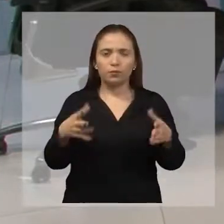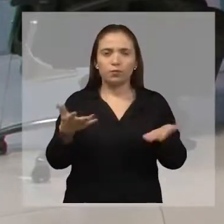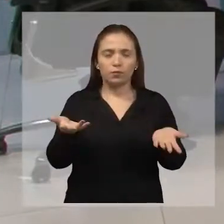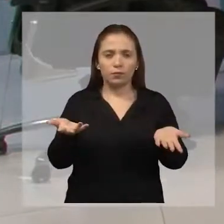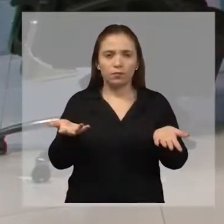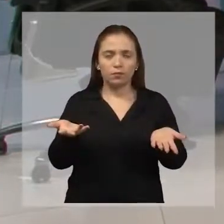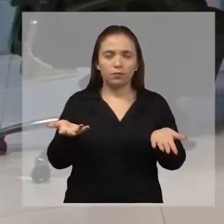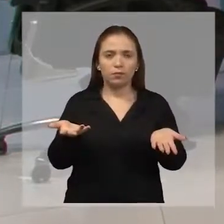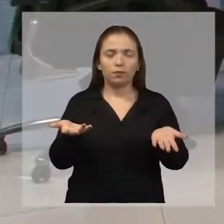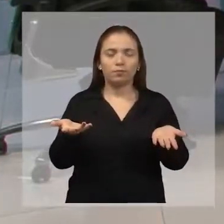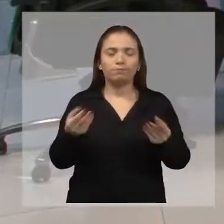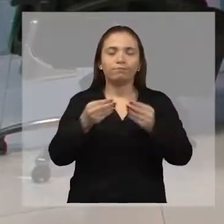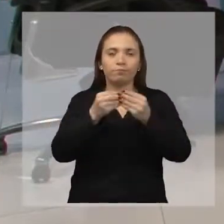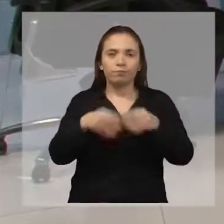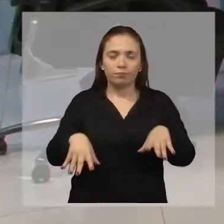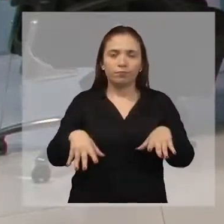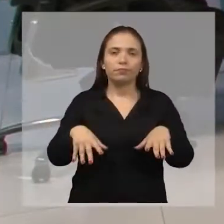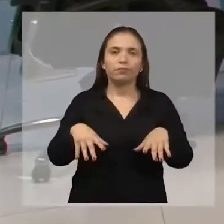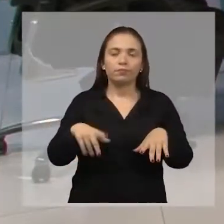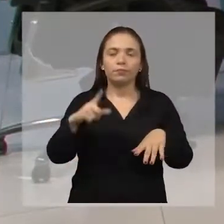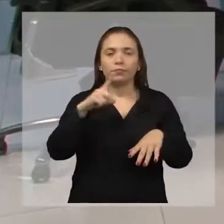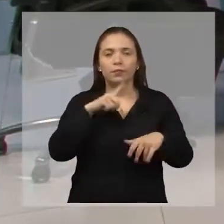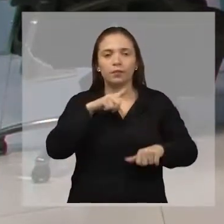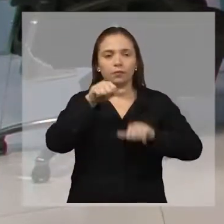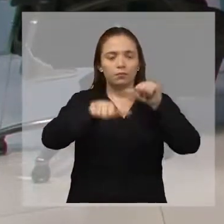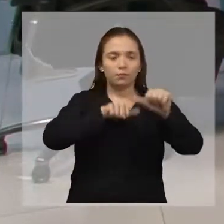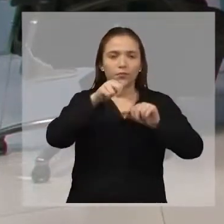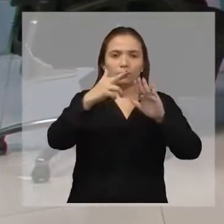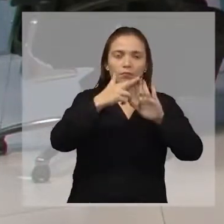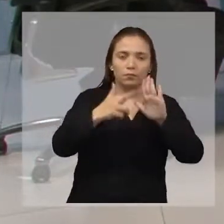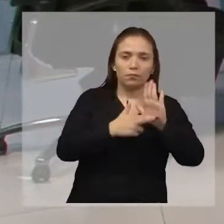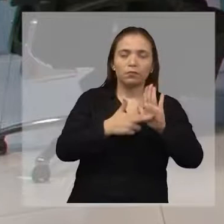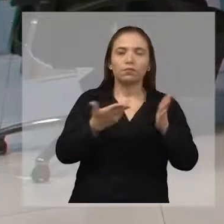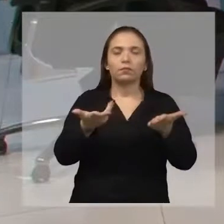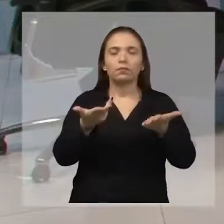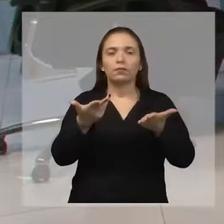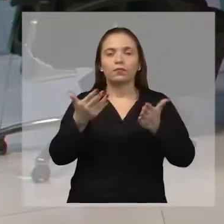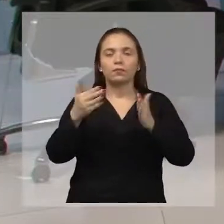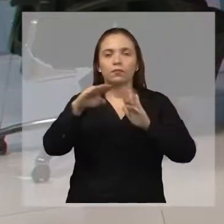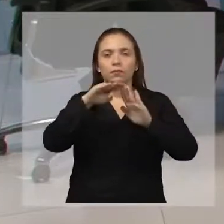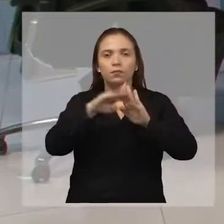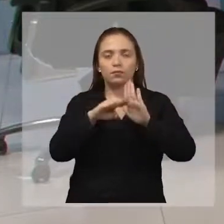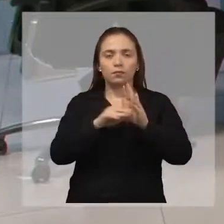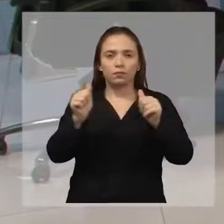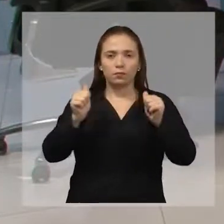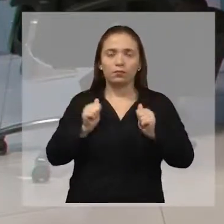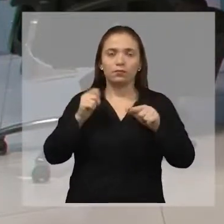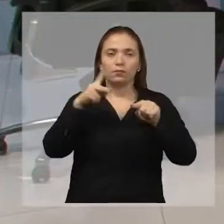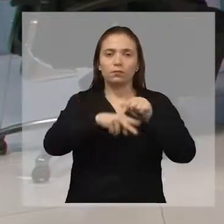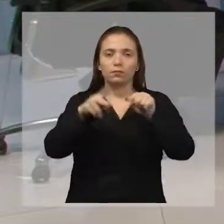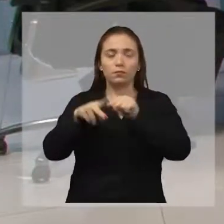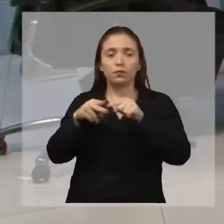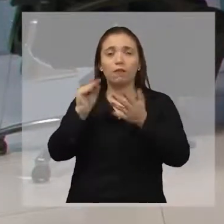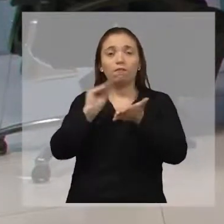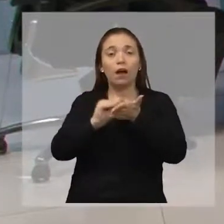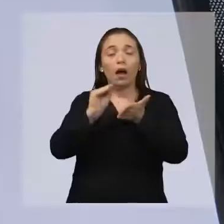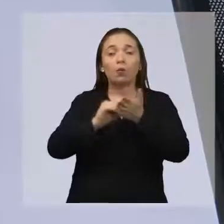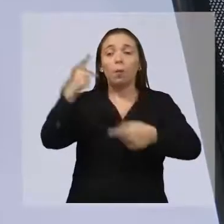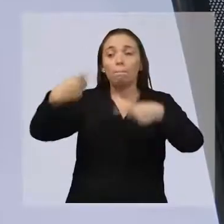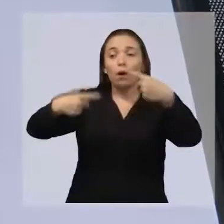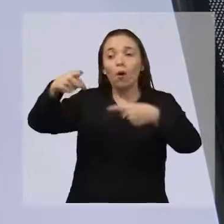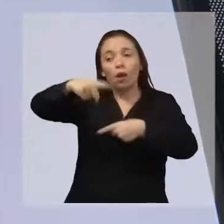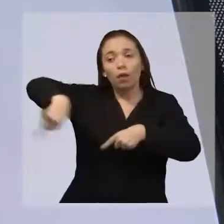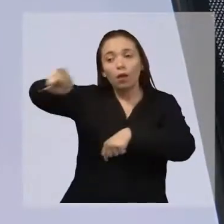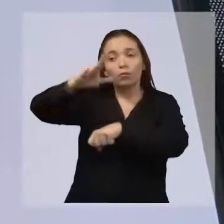nessa babaquice de reforma disso, reforma daquilo, quando não se reforma o pensamento político, quando não